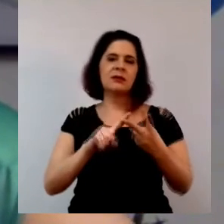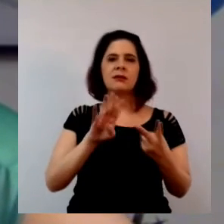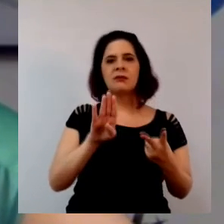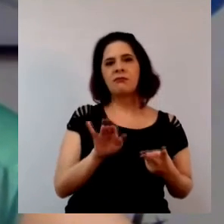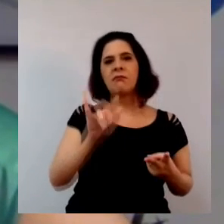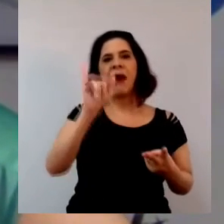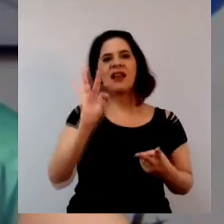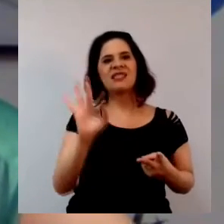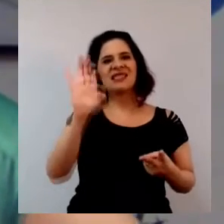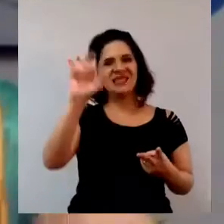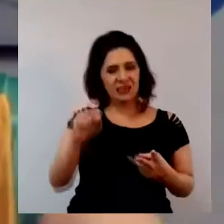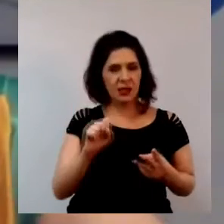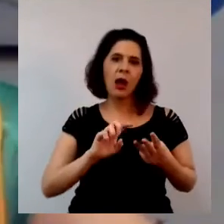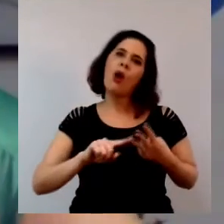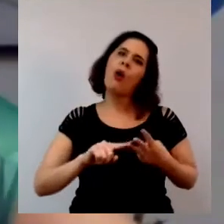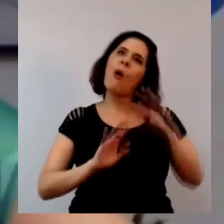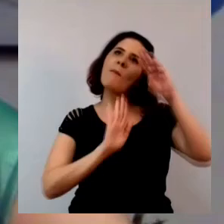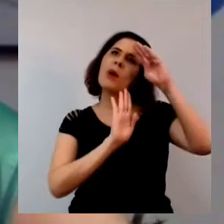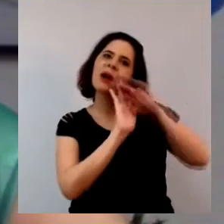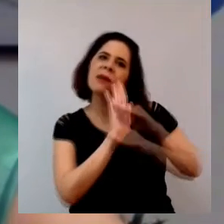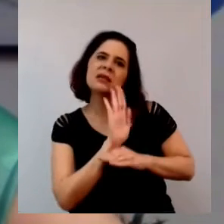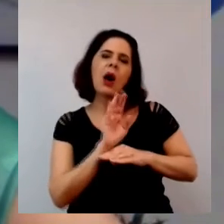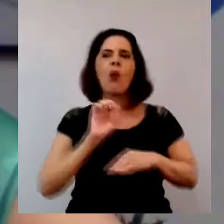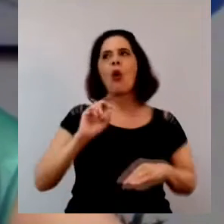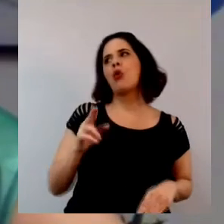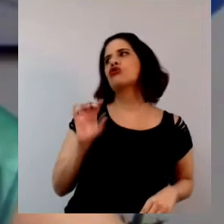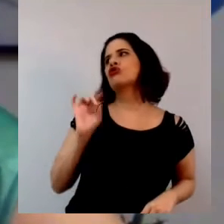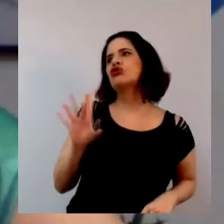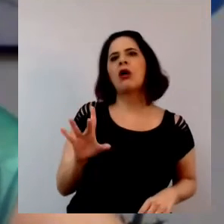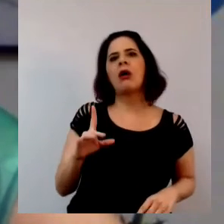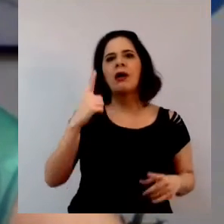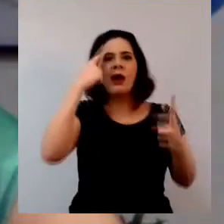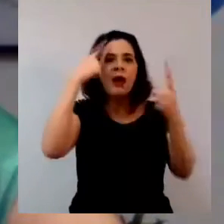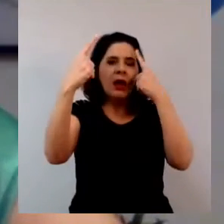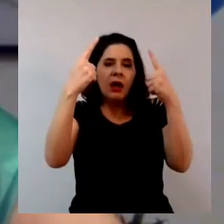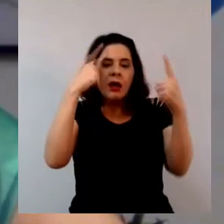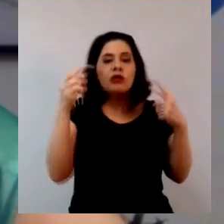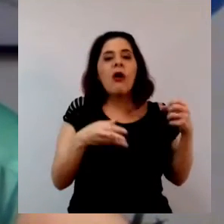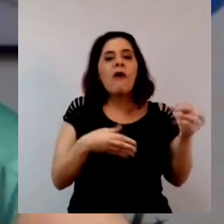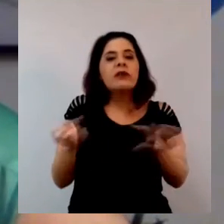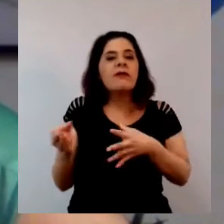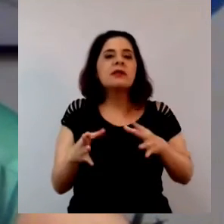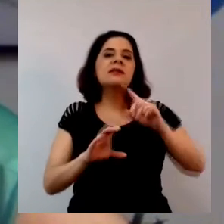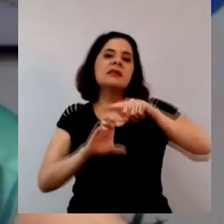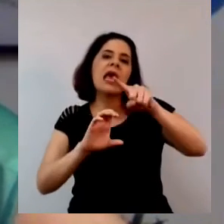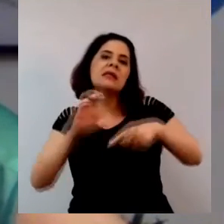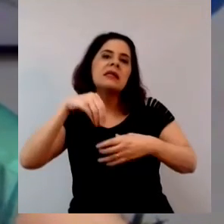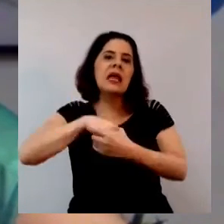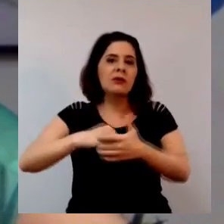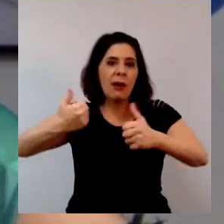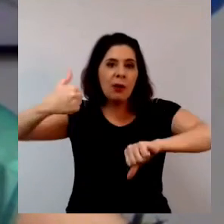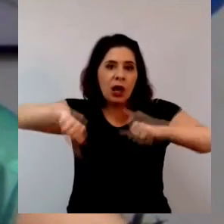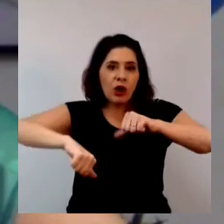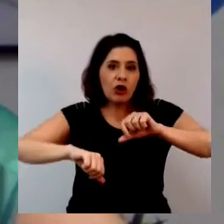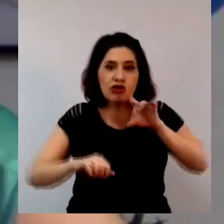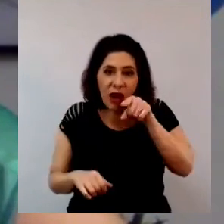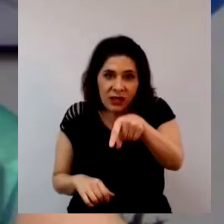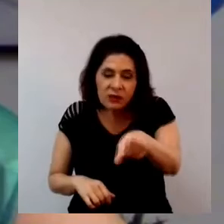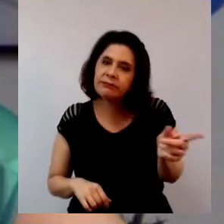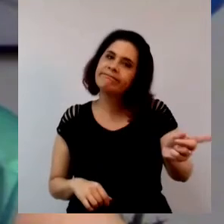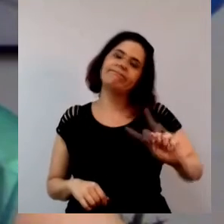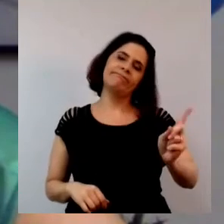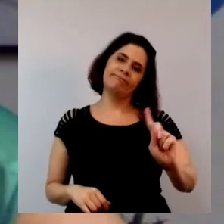mesmo só a inovação da ciência feita nos laboratórios, né? A verdadeira inovação